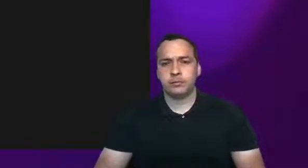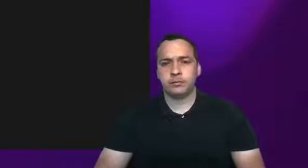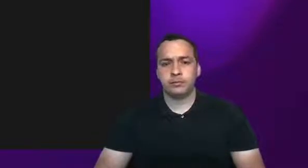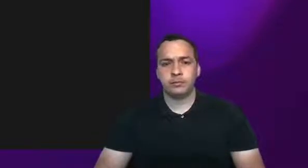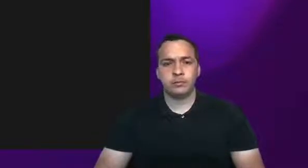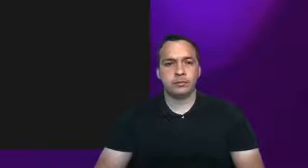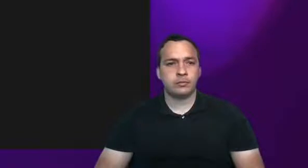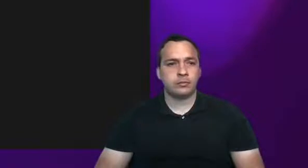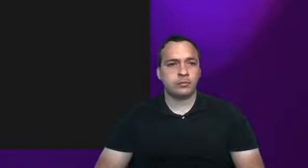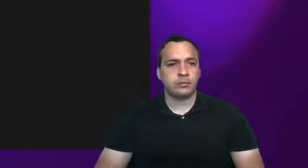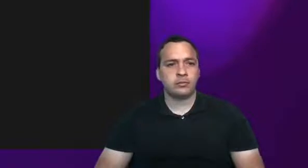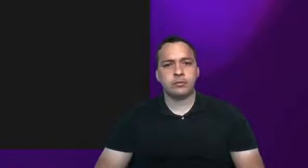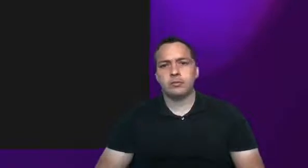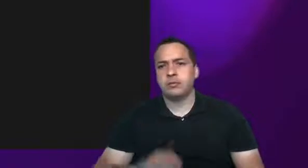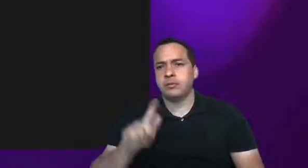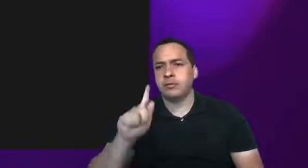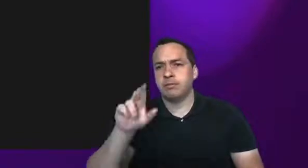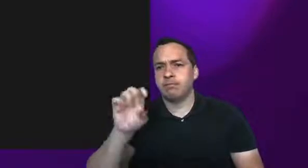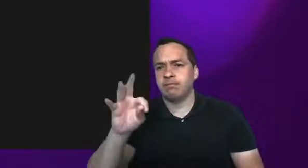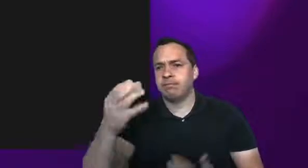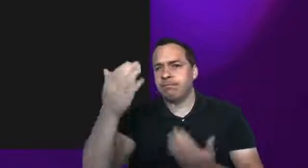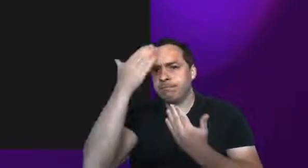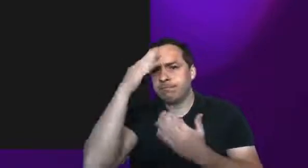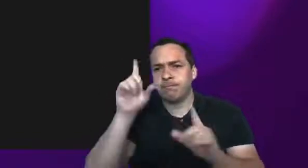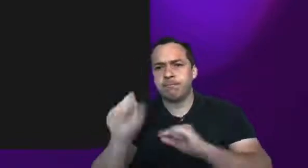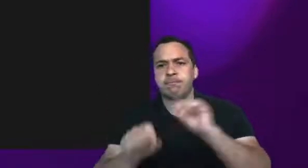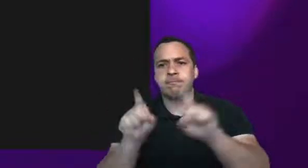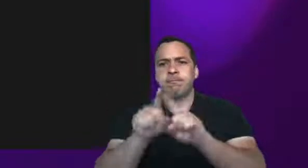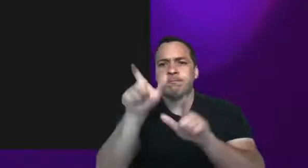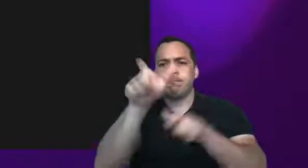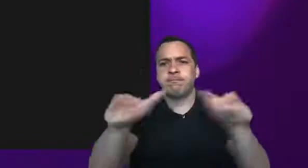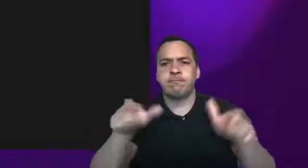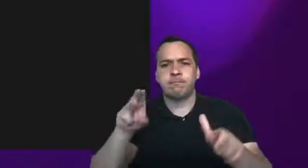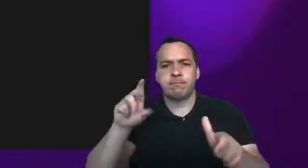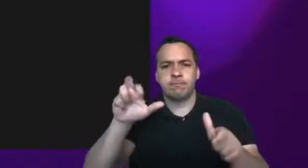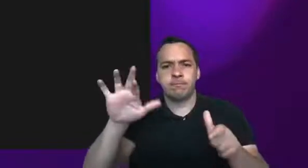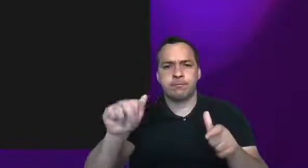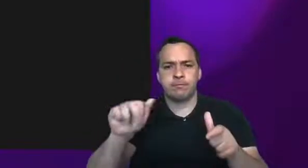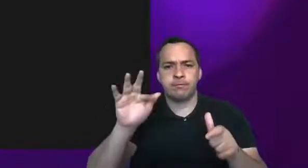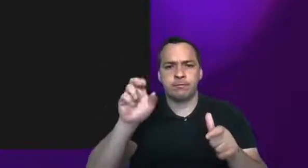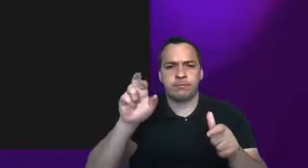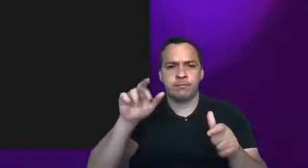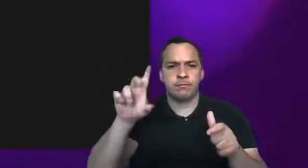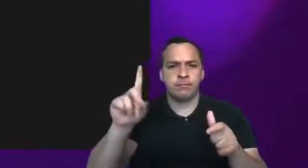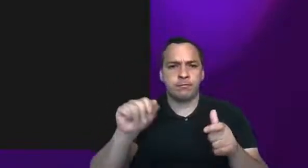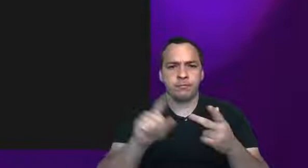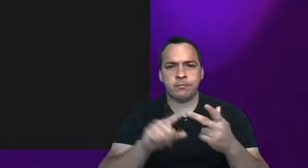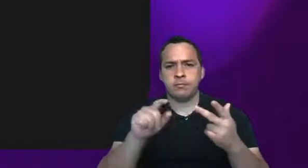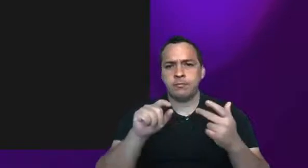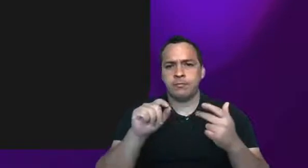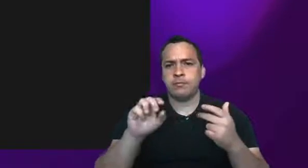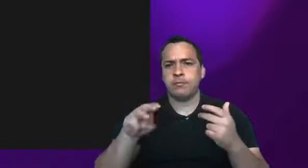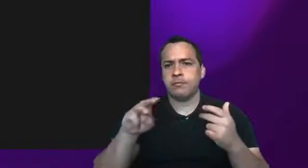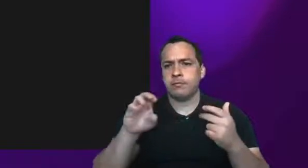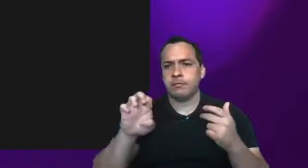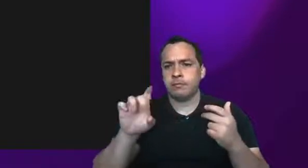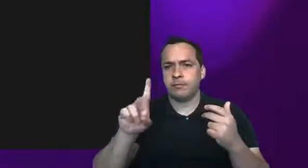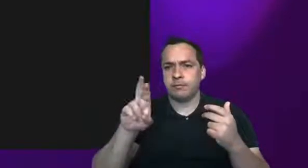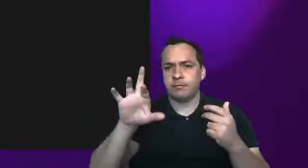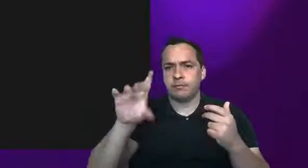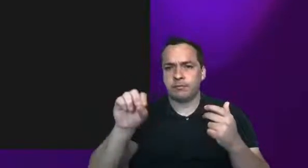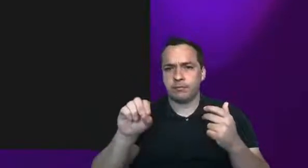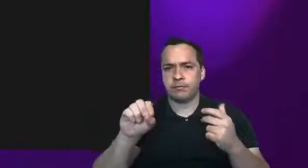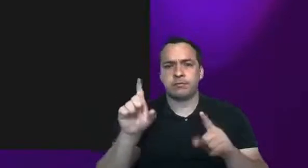Obrigado, Gustavo. Obrigado a Maria Fernanda, ao Eduardo, Gustavo, toda a comissão